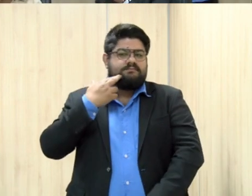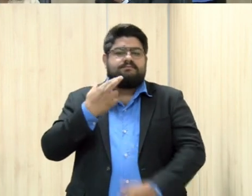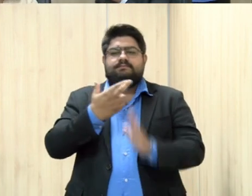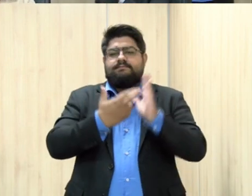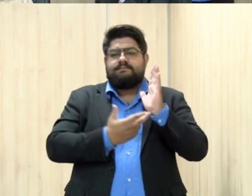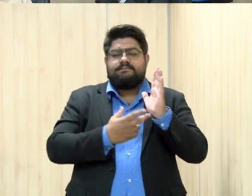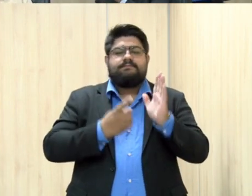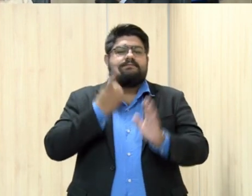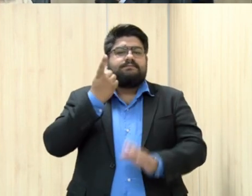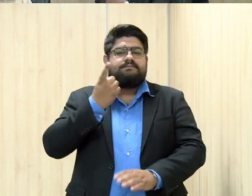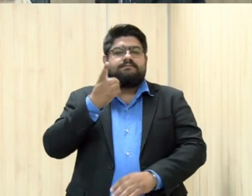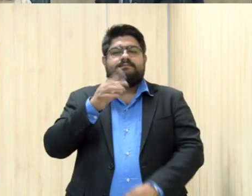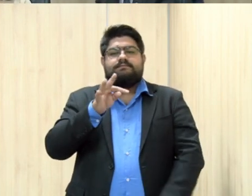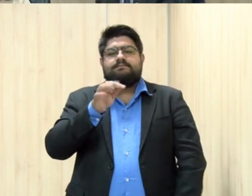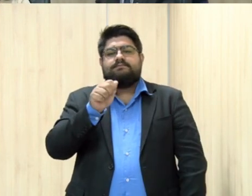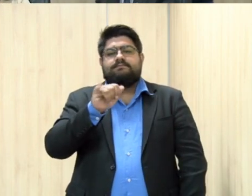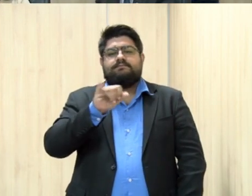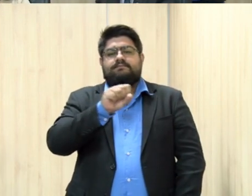Taíssa